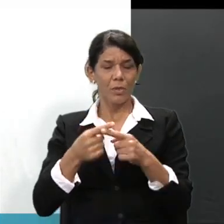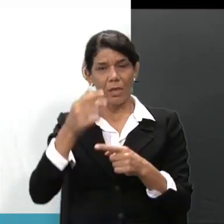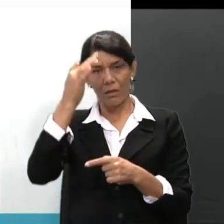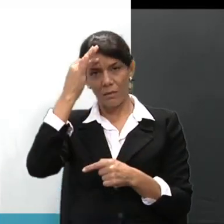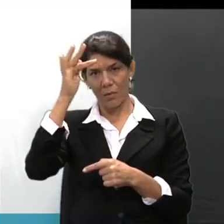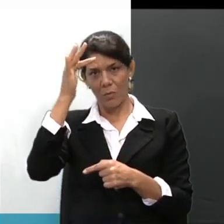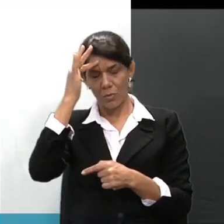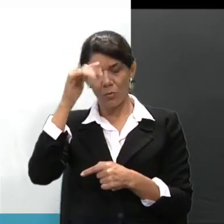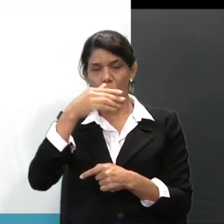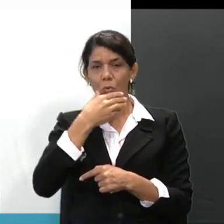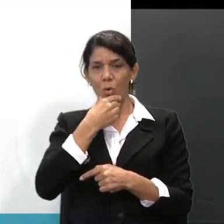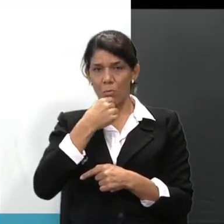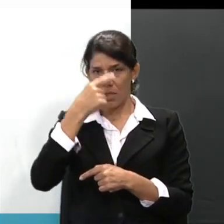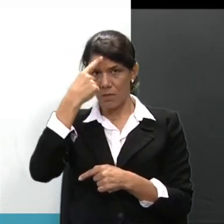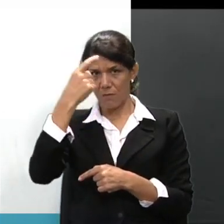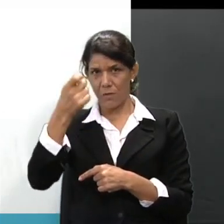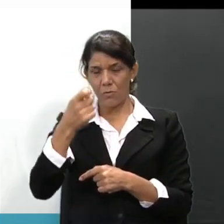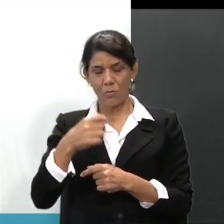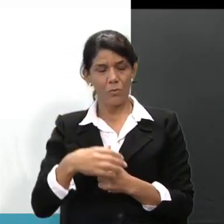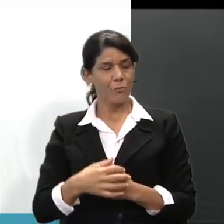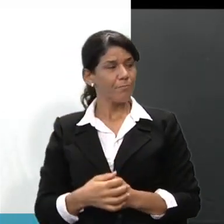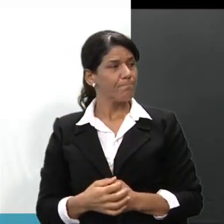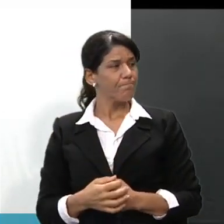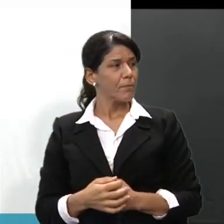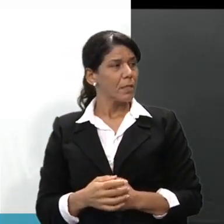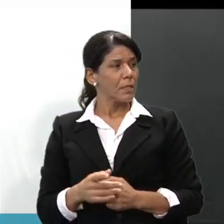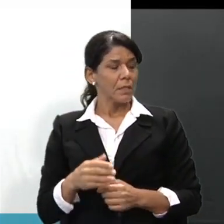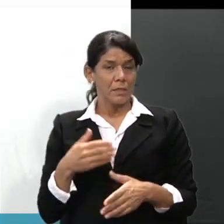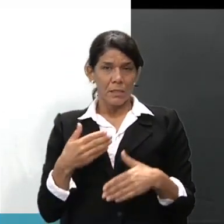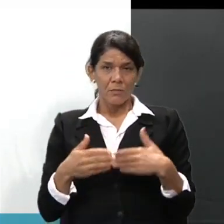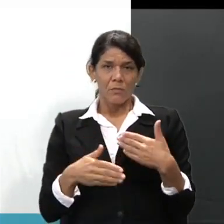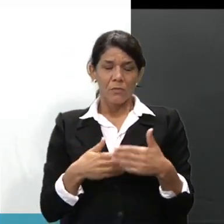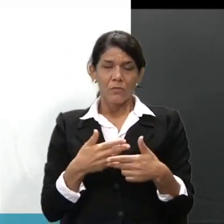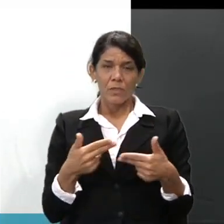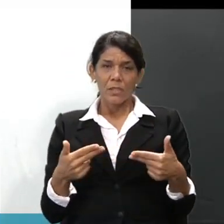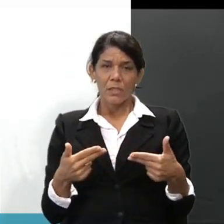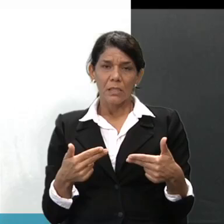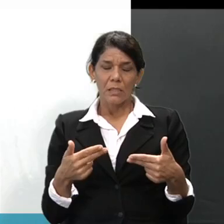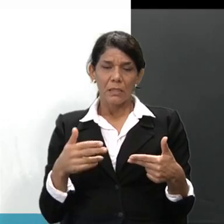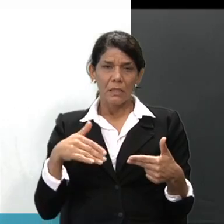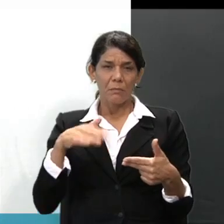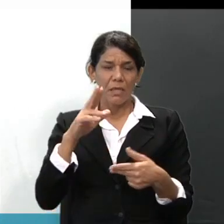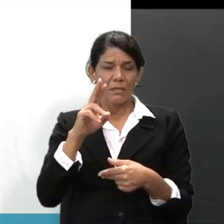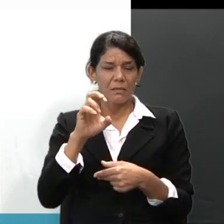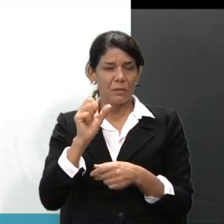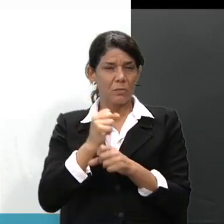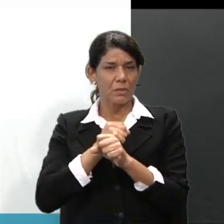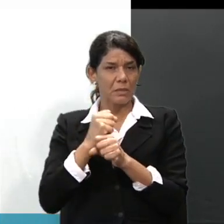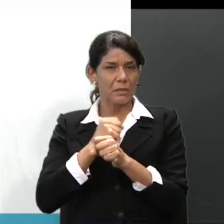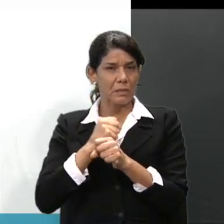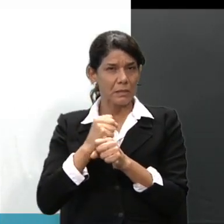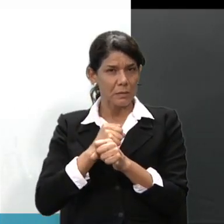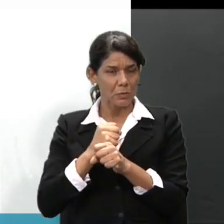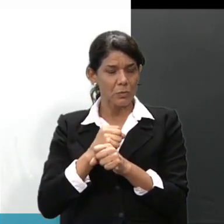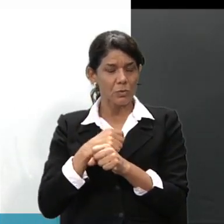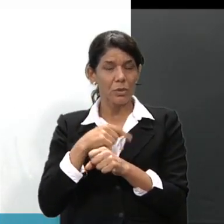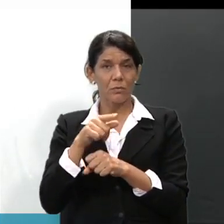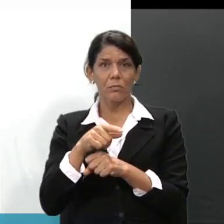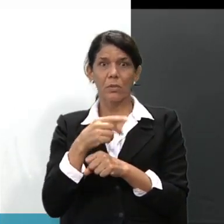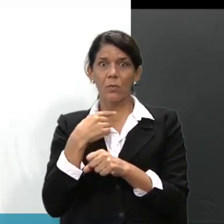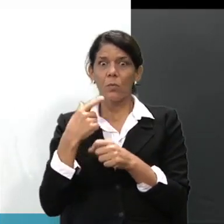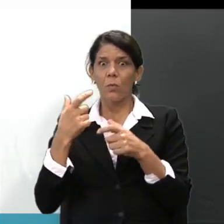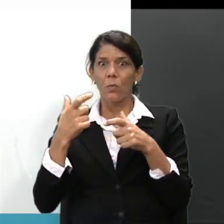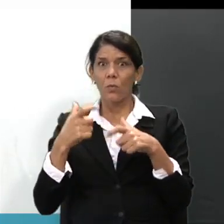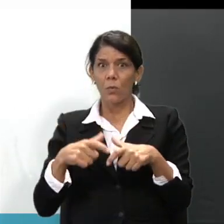Rochester, que é o sobrenome dele. Foi desenvolvida há bem mais de 50 anos, sendo considerado uma